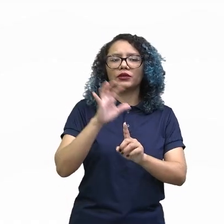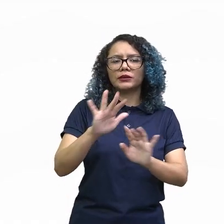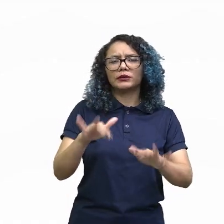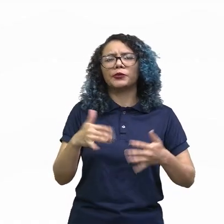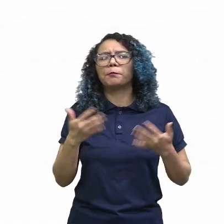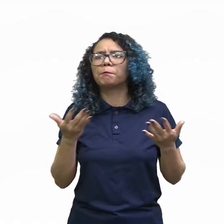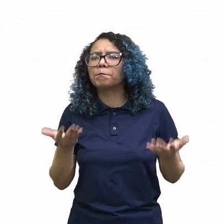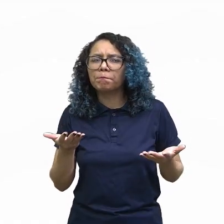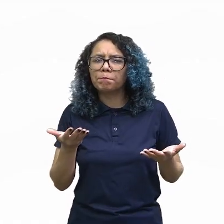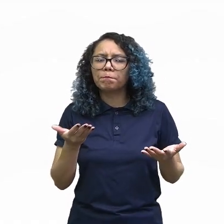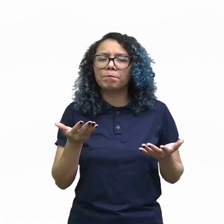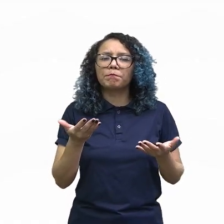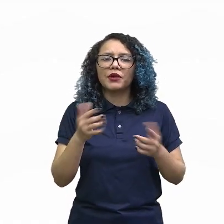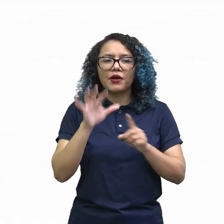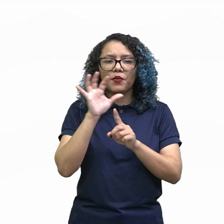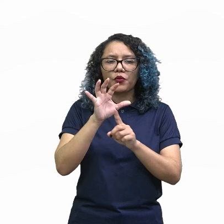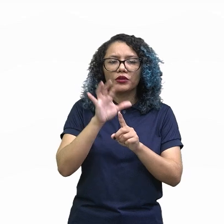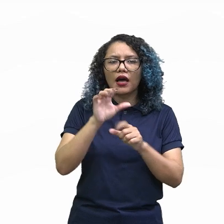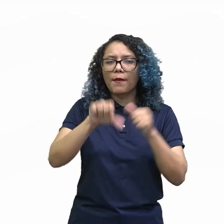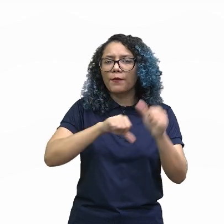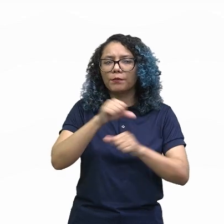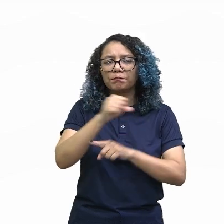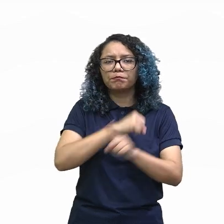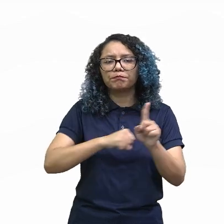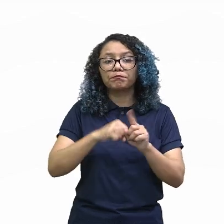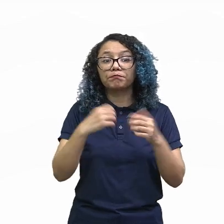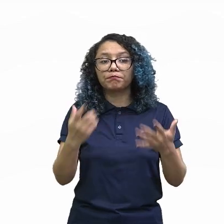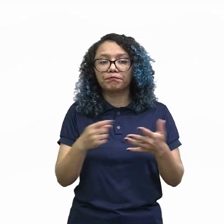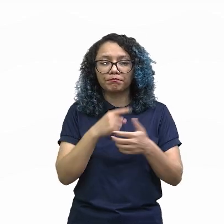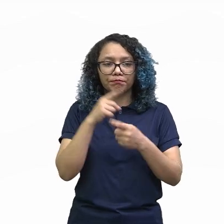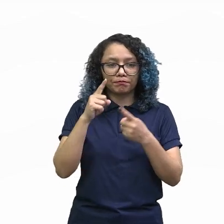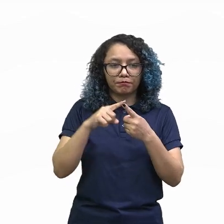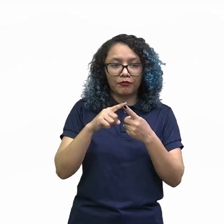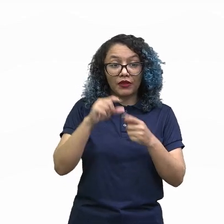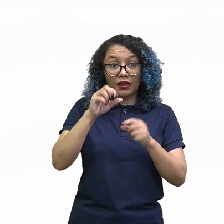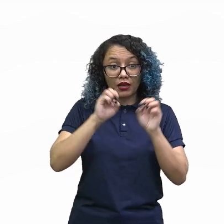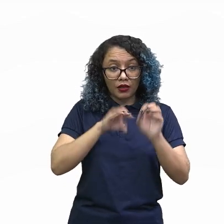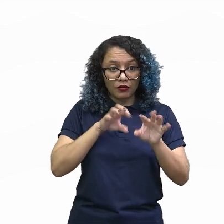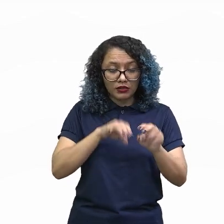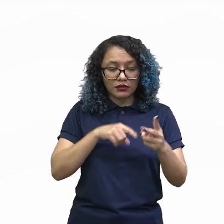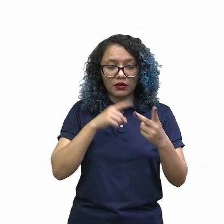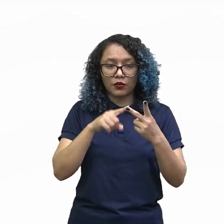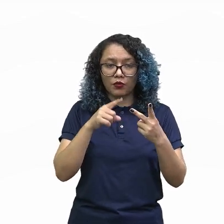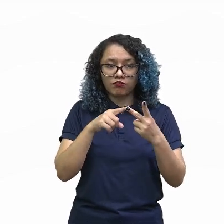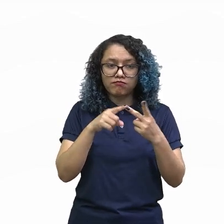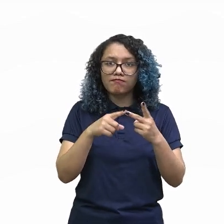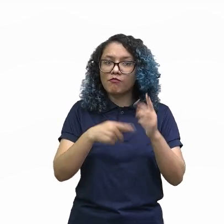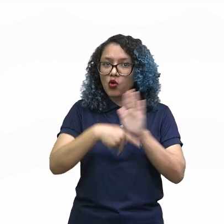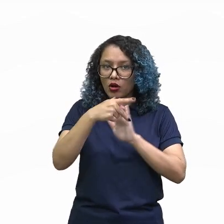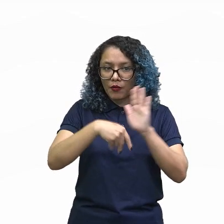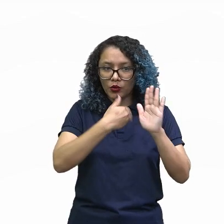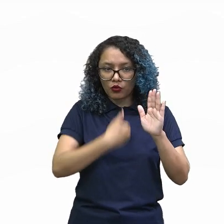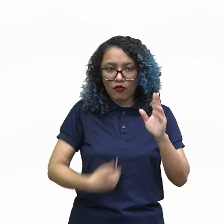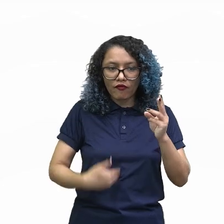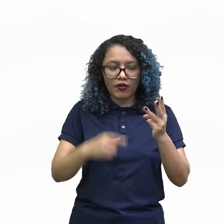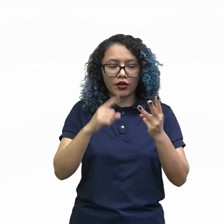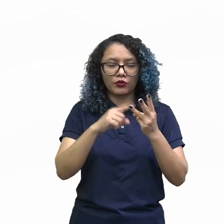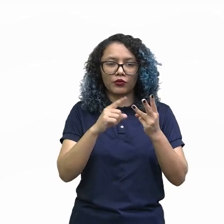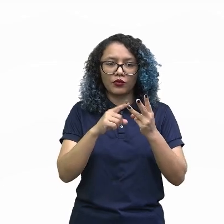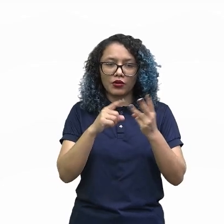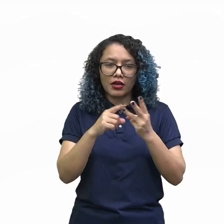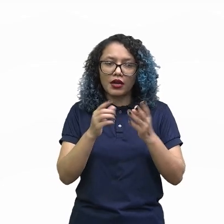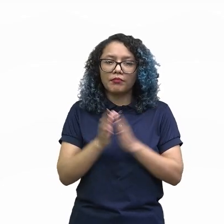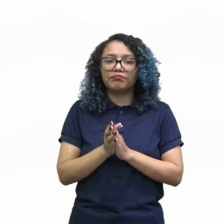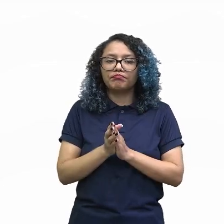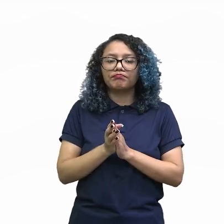fatores que influenciam a mobilidade social? A educação, políticas públicas, rede de contato, que